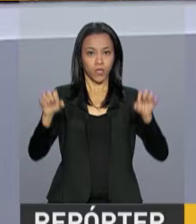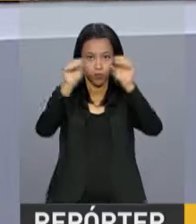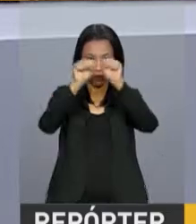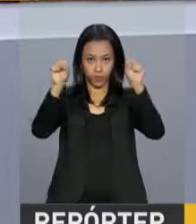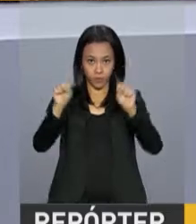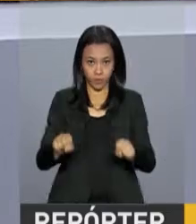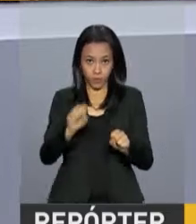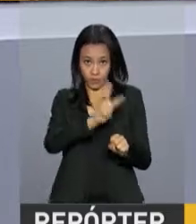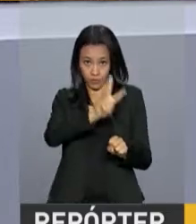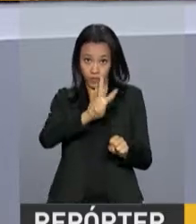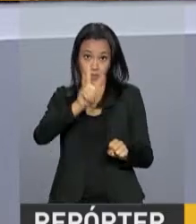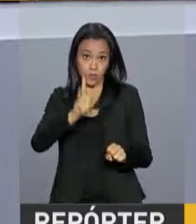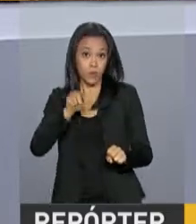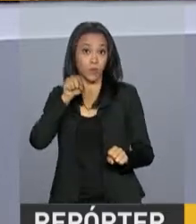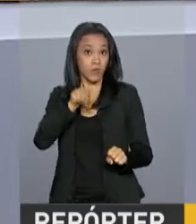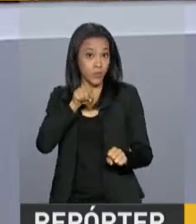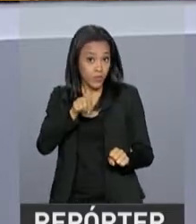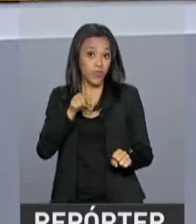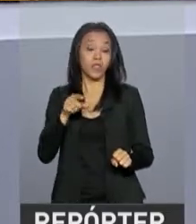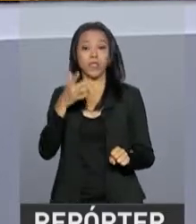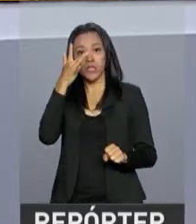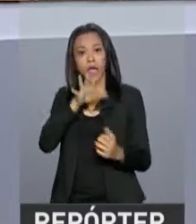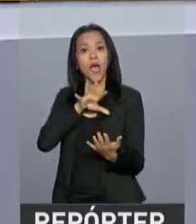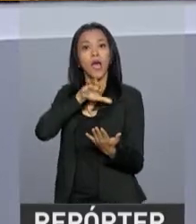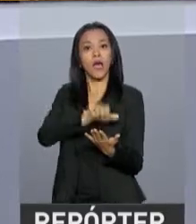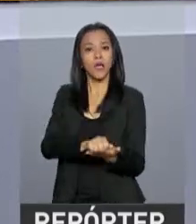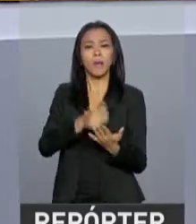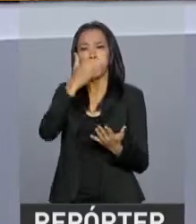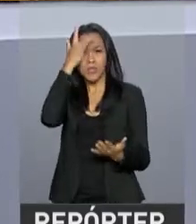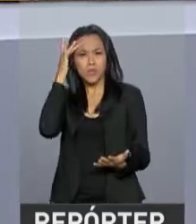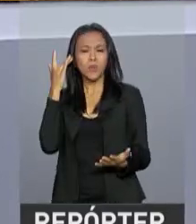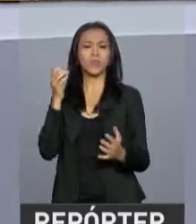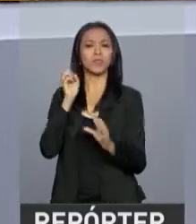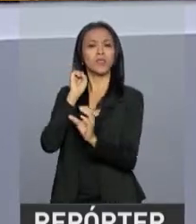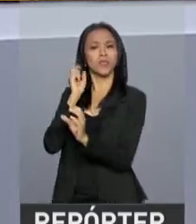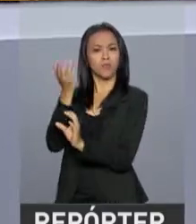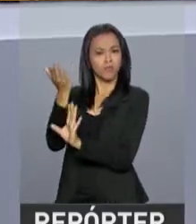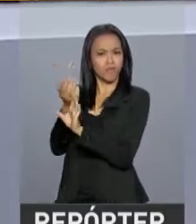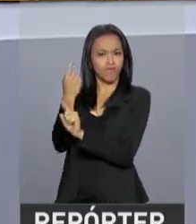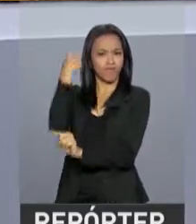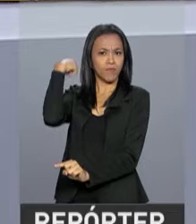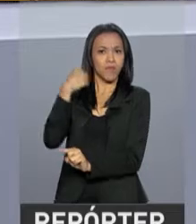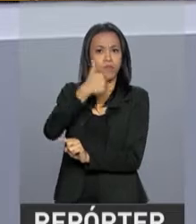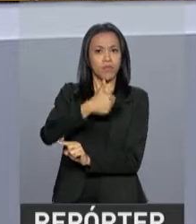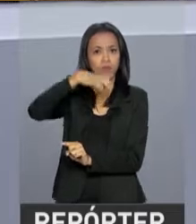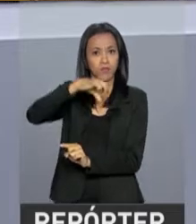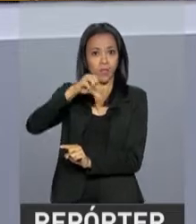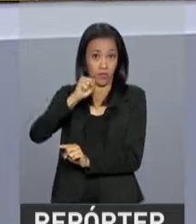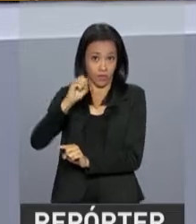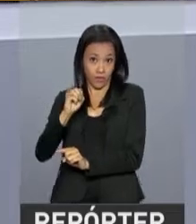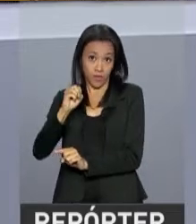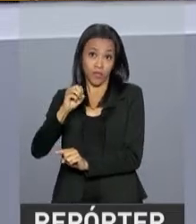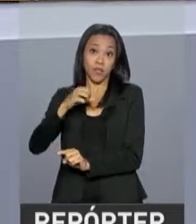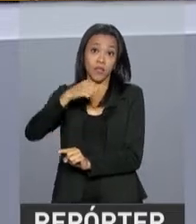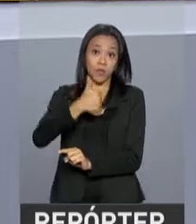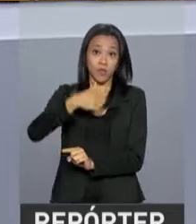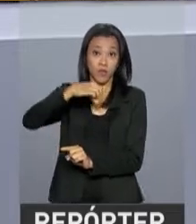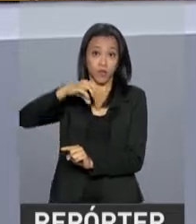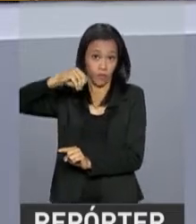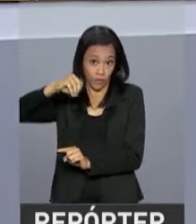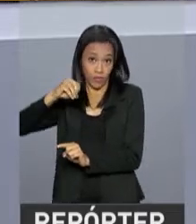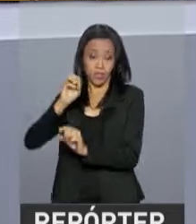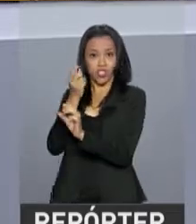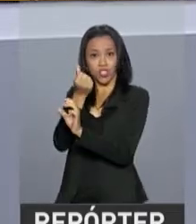planos econômicos vai permitir que poupadores da década de 1980 e 1990 possam reaver a correção das